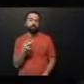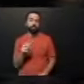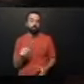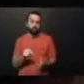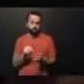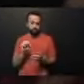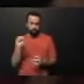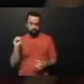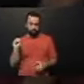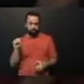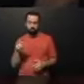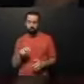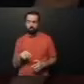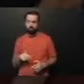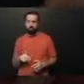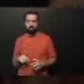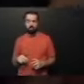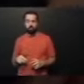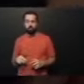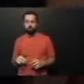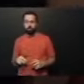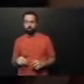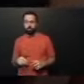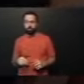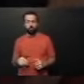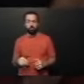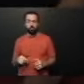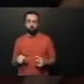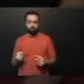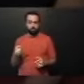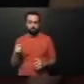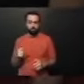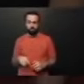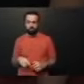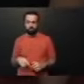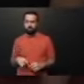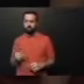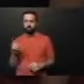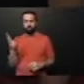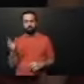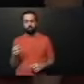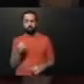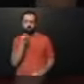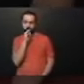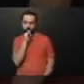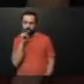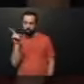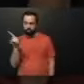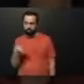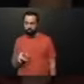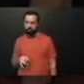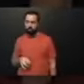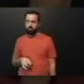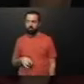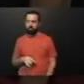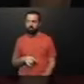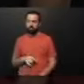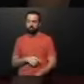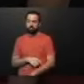Rapidez, paz, juiz, arroz,